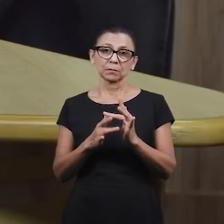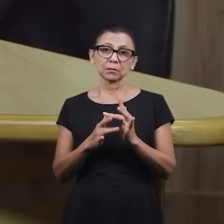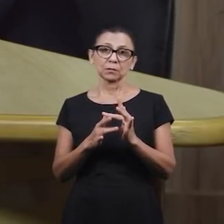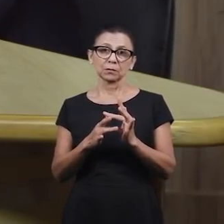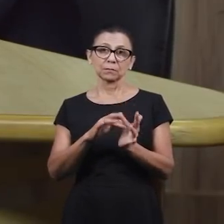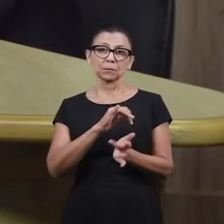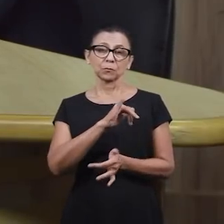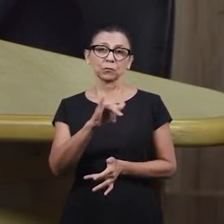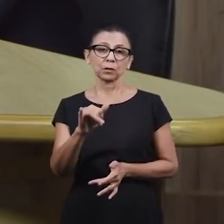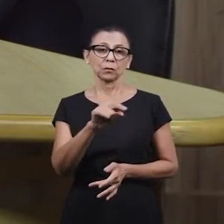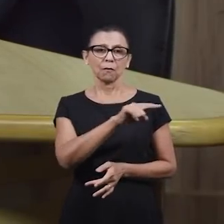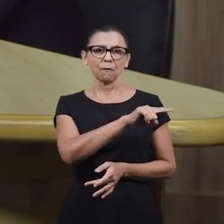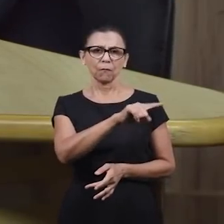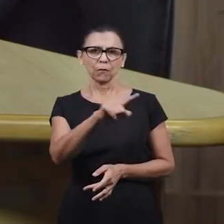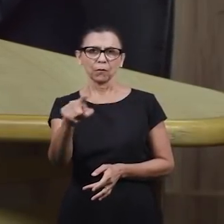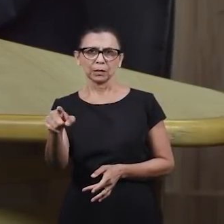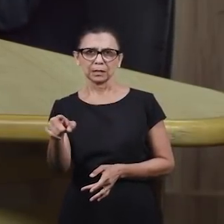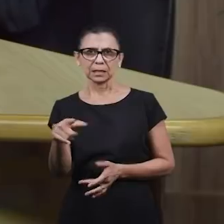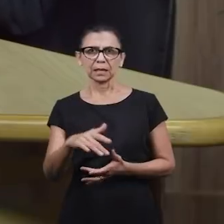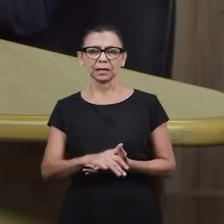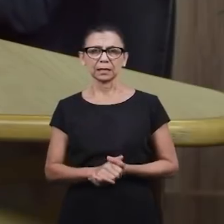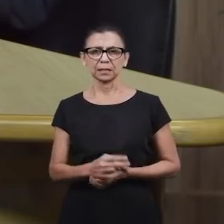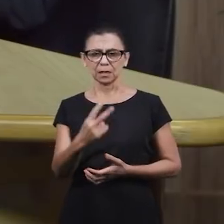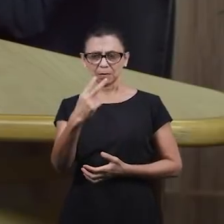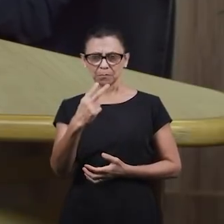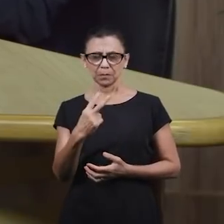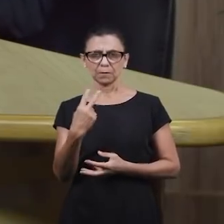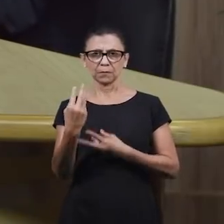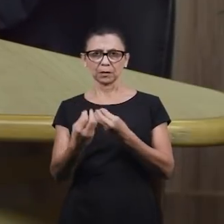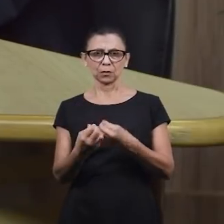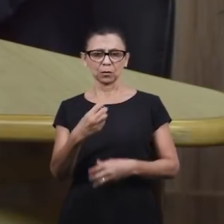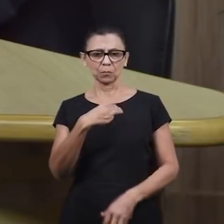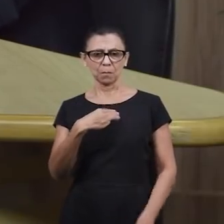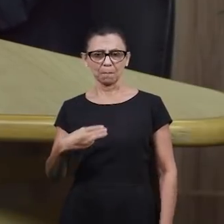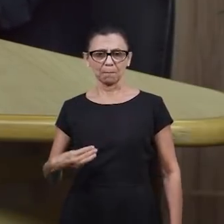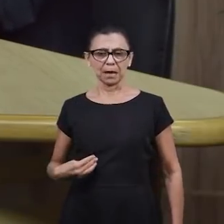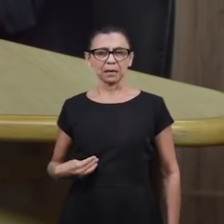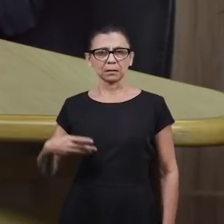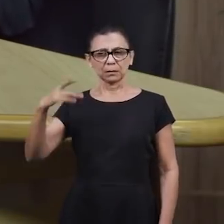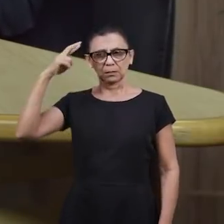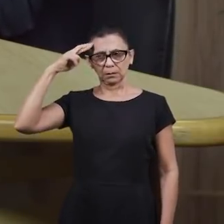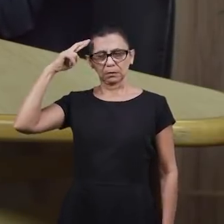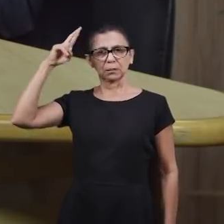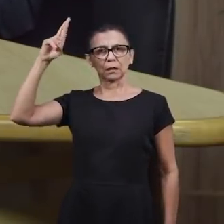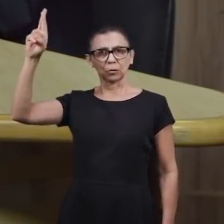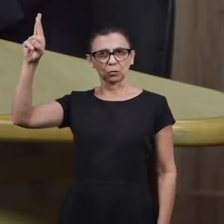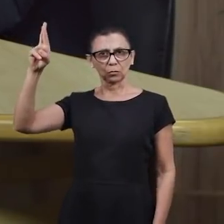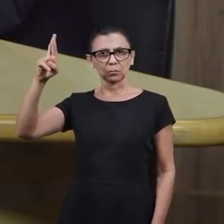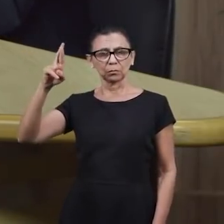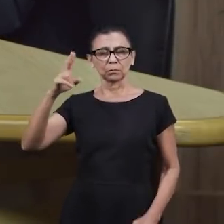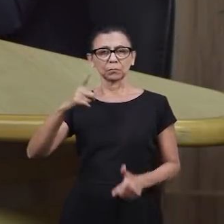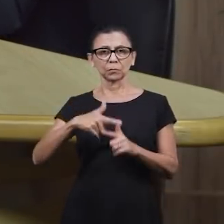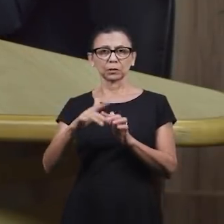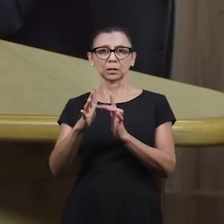a ordem, né? As pessoas pegam Jesus como mestre, então os ensinamentos dele